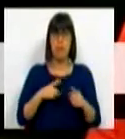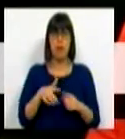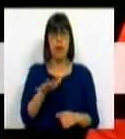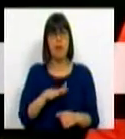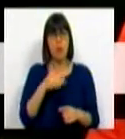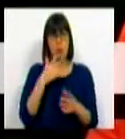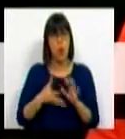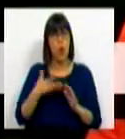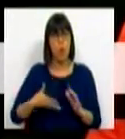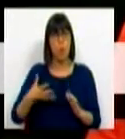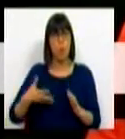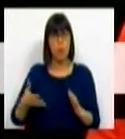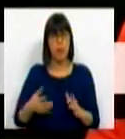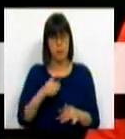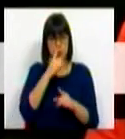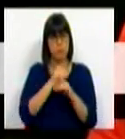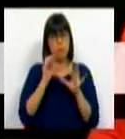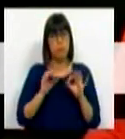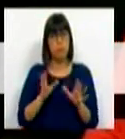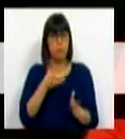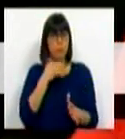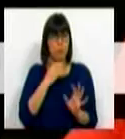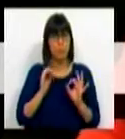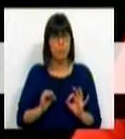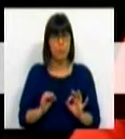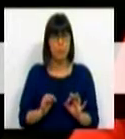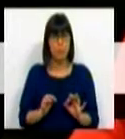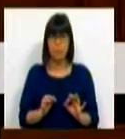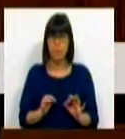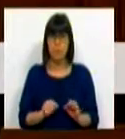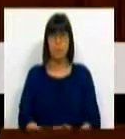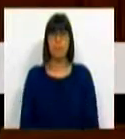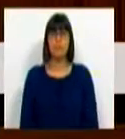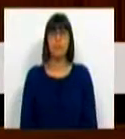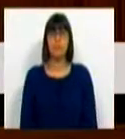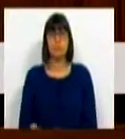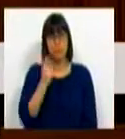numa situação muito complicada, estaria mesmo praticamente insolvente?